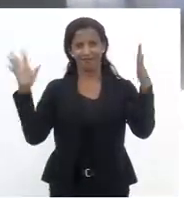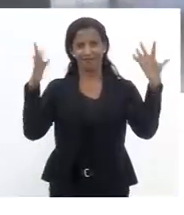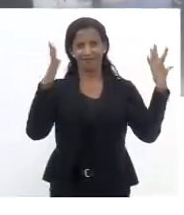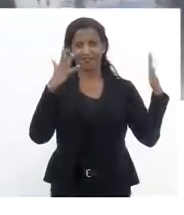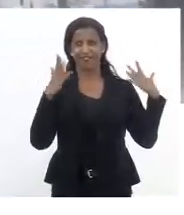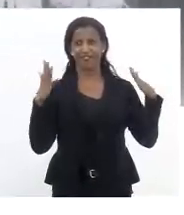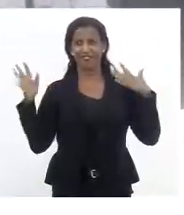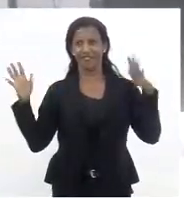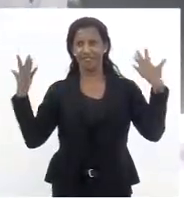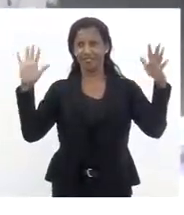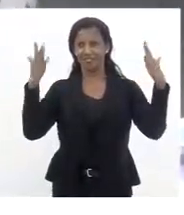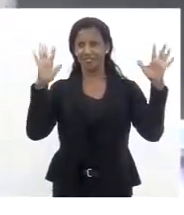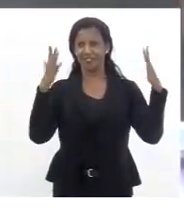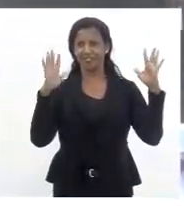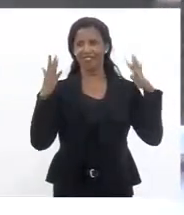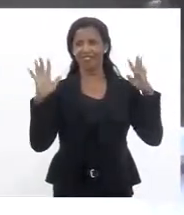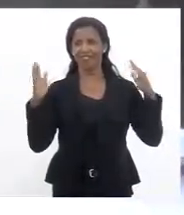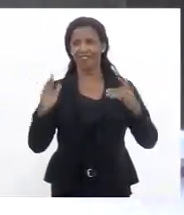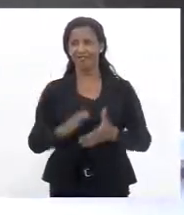Deputado Chico Machado.